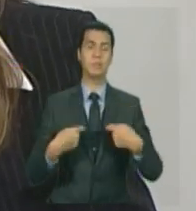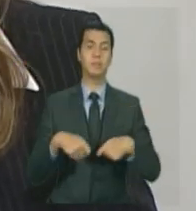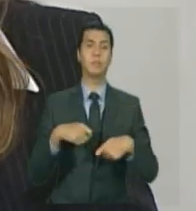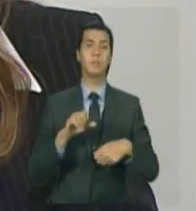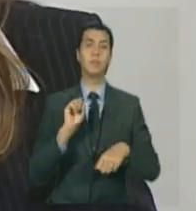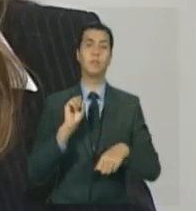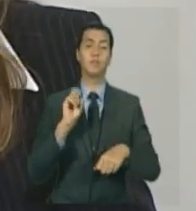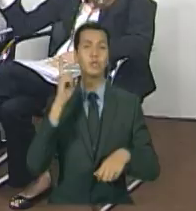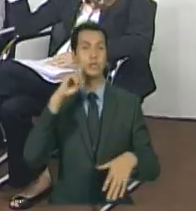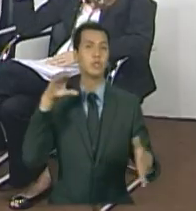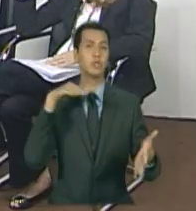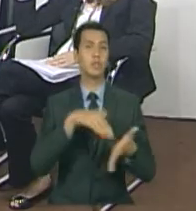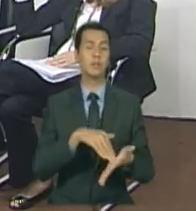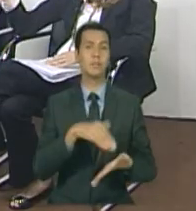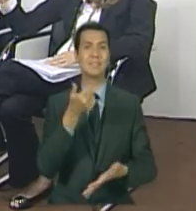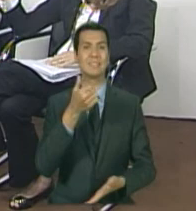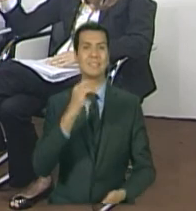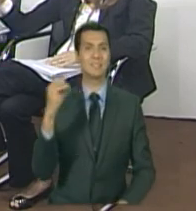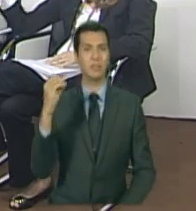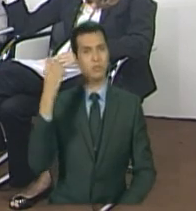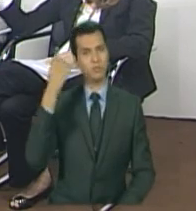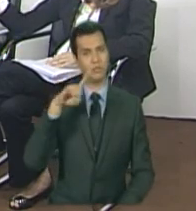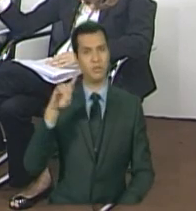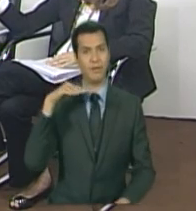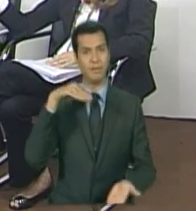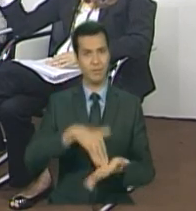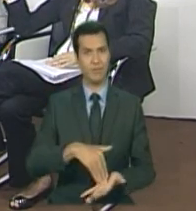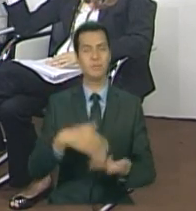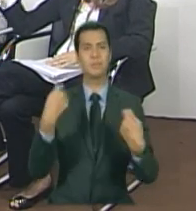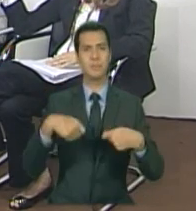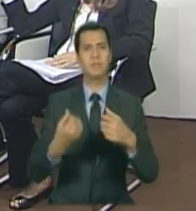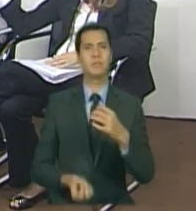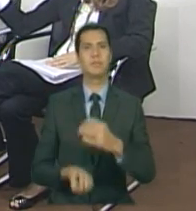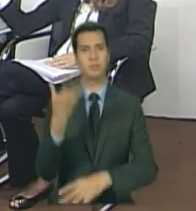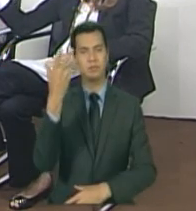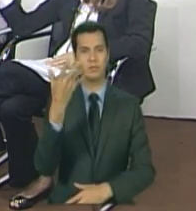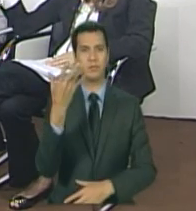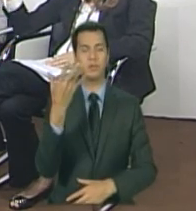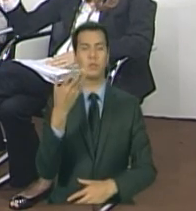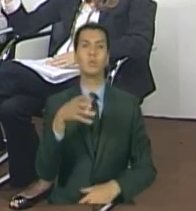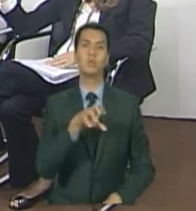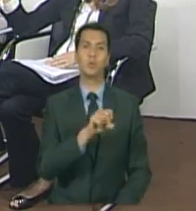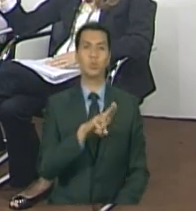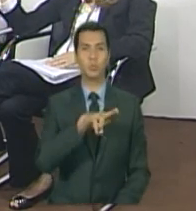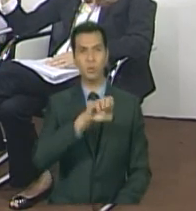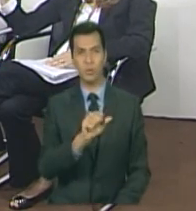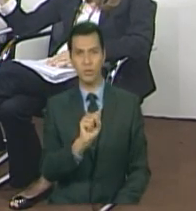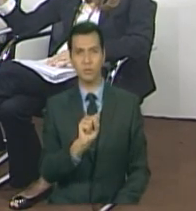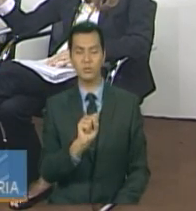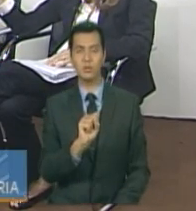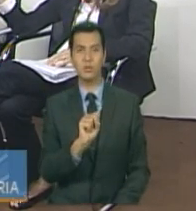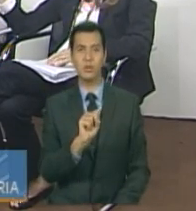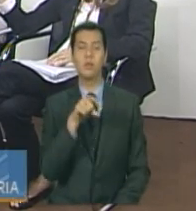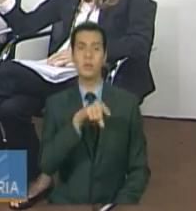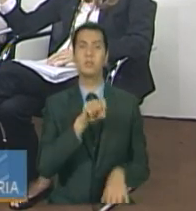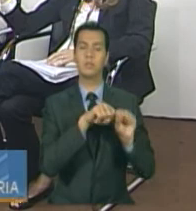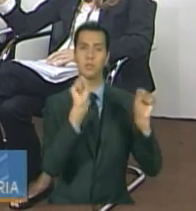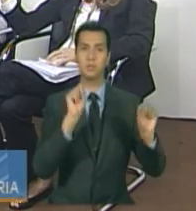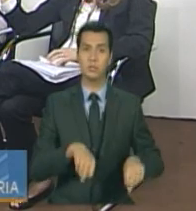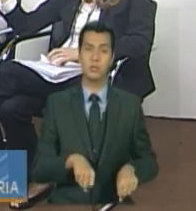prazo regulamentar. Ele tem que implantar o serviço e demonstrar no CAD SUAS, que é o sistema do Sistema Único,